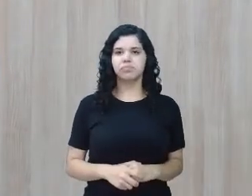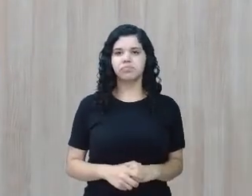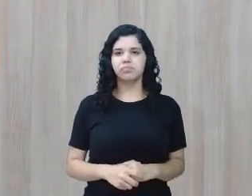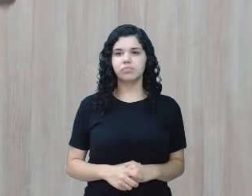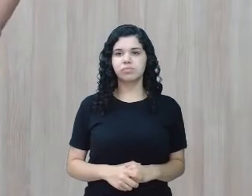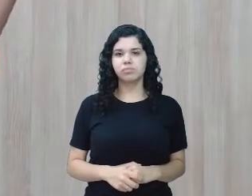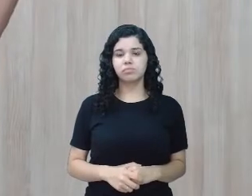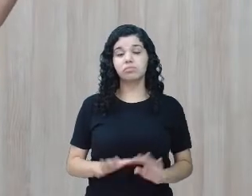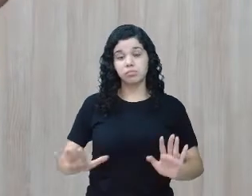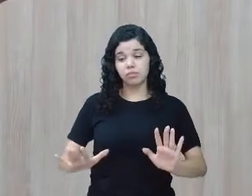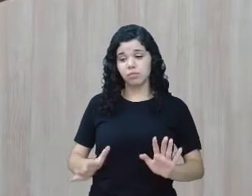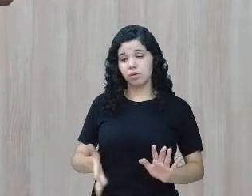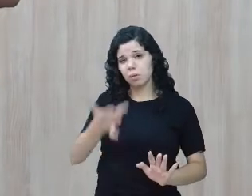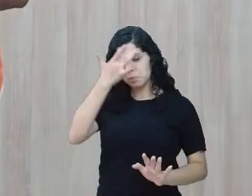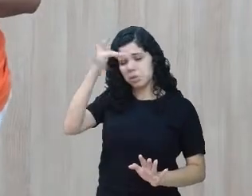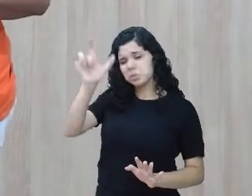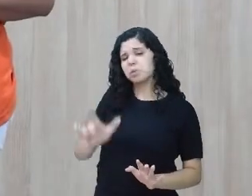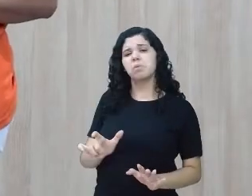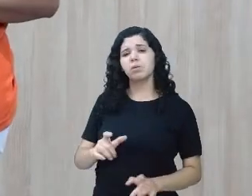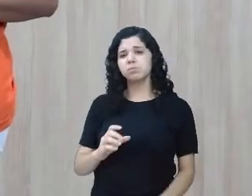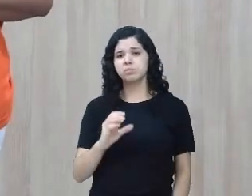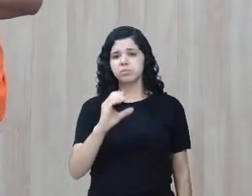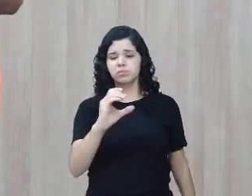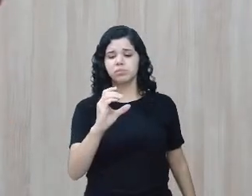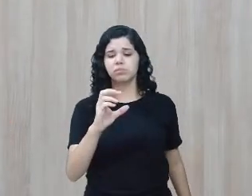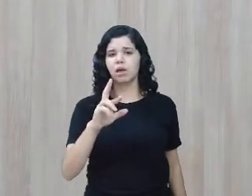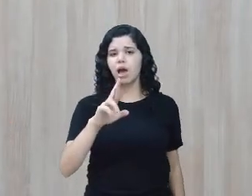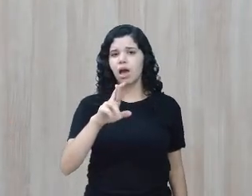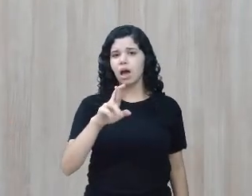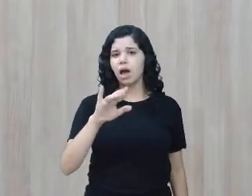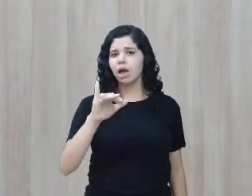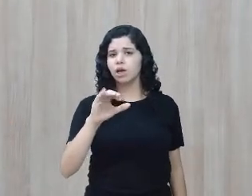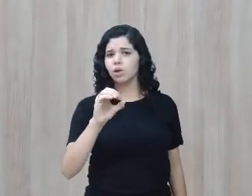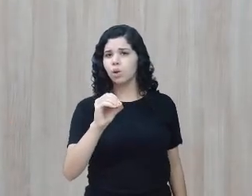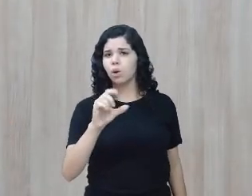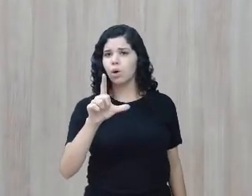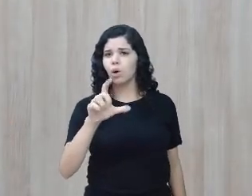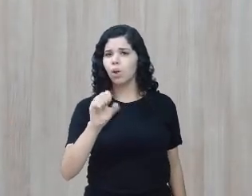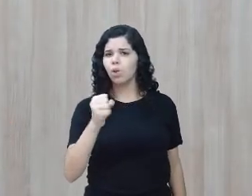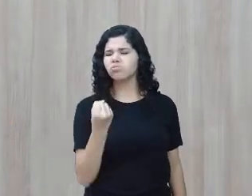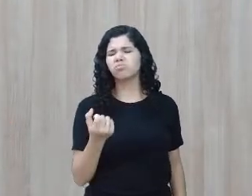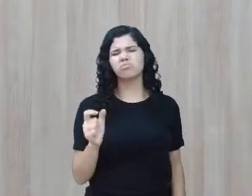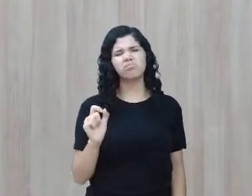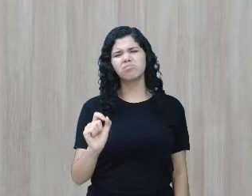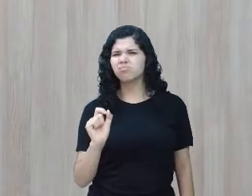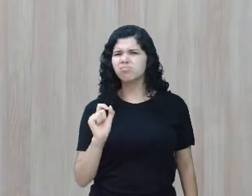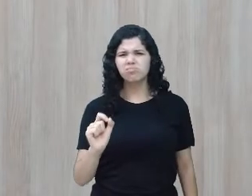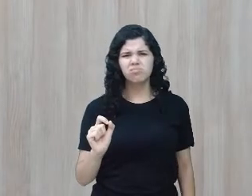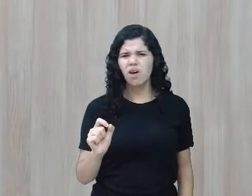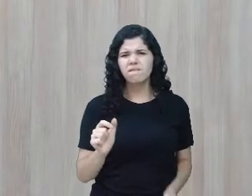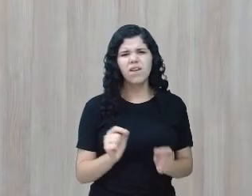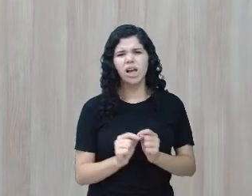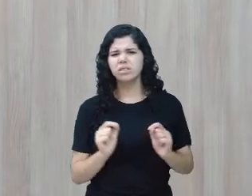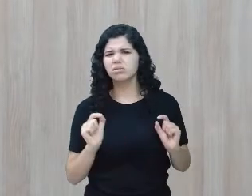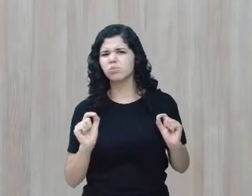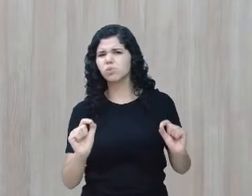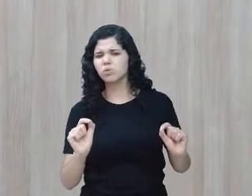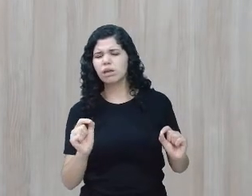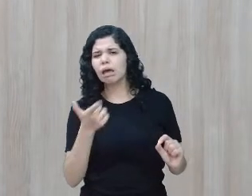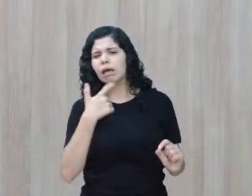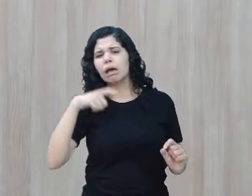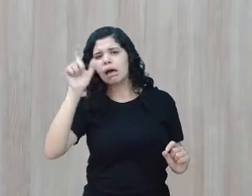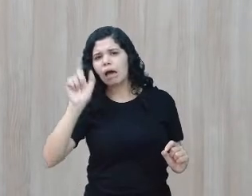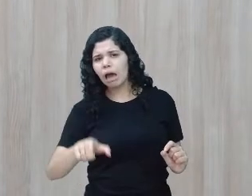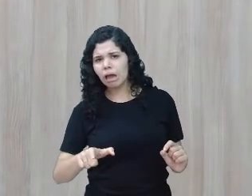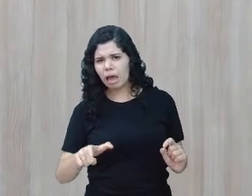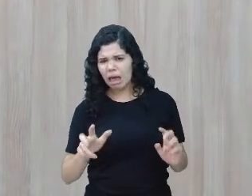Quem eram os crioulos? Você sabe, já ouviu falar nesse nome? Crioulos, quem é? O que eles faziam? Quem eram eles?